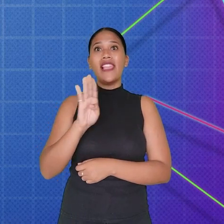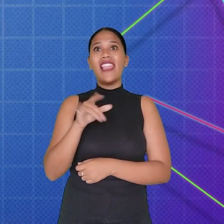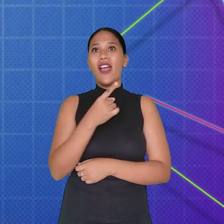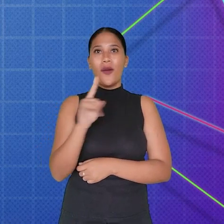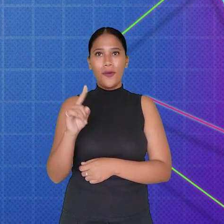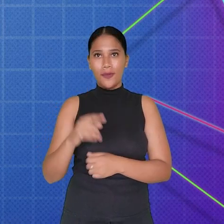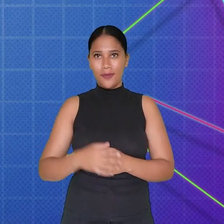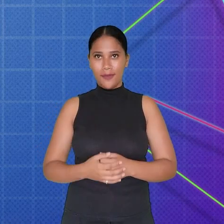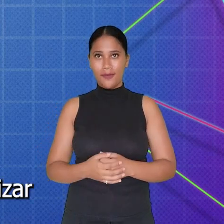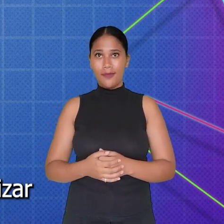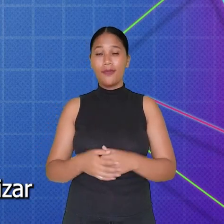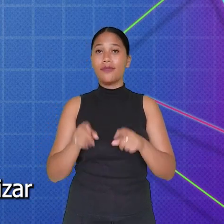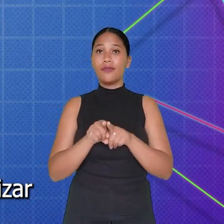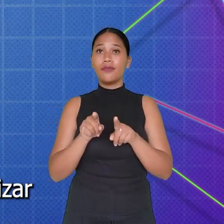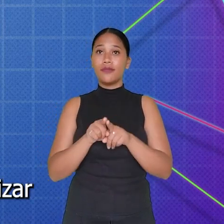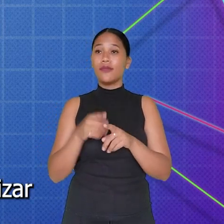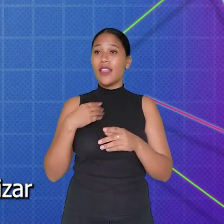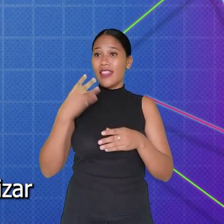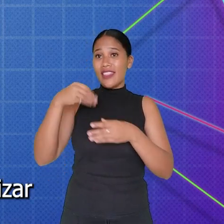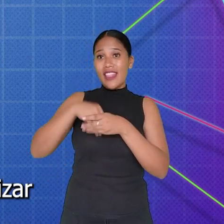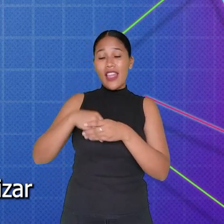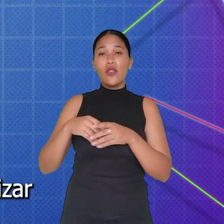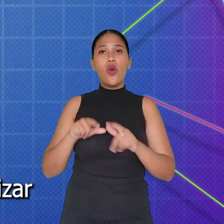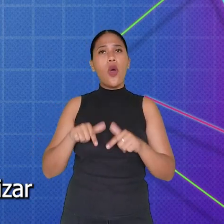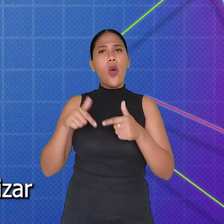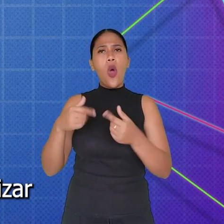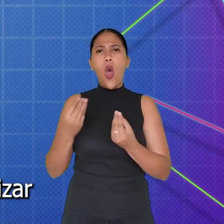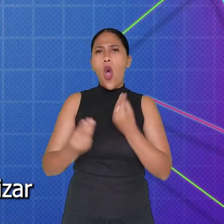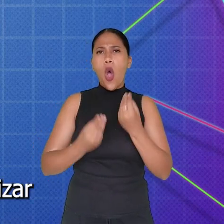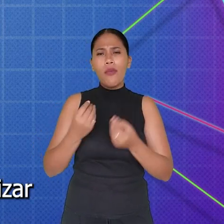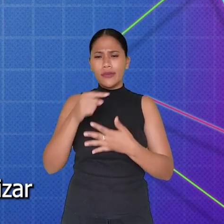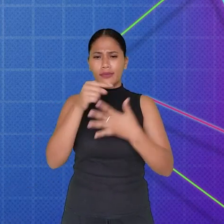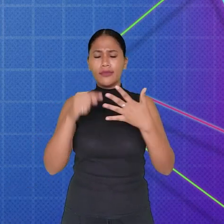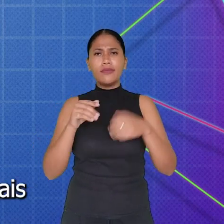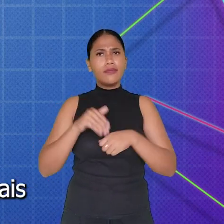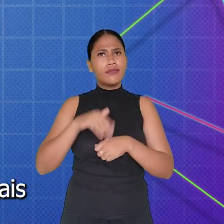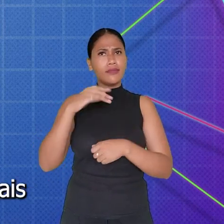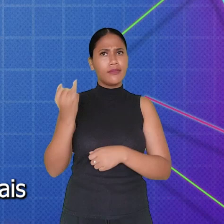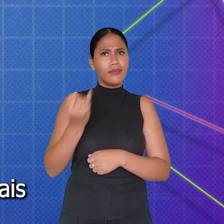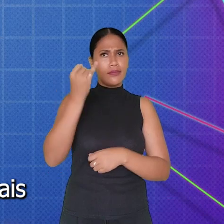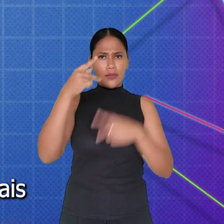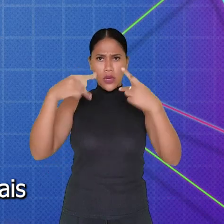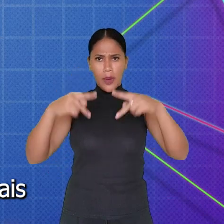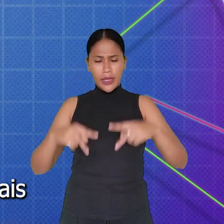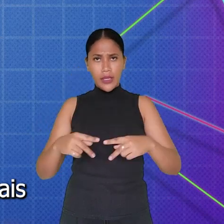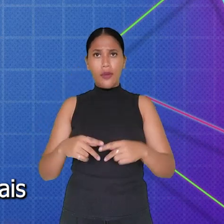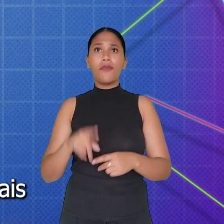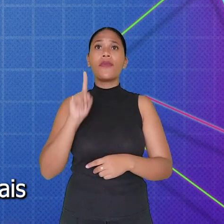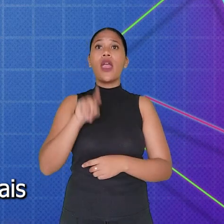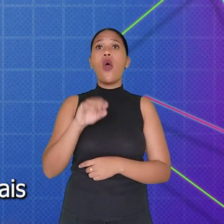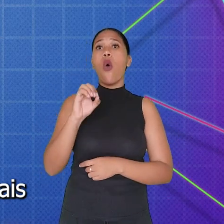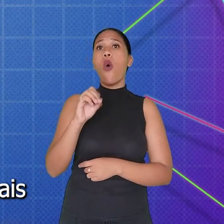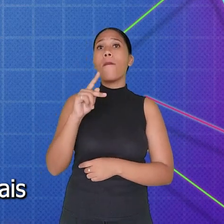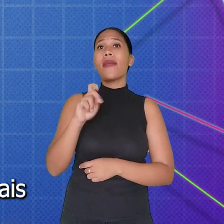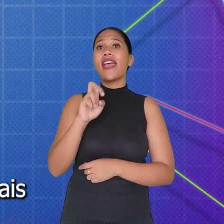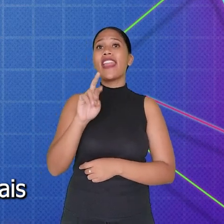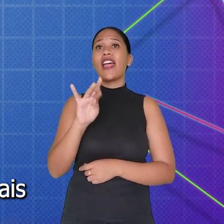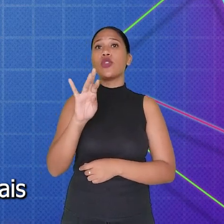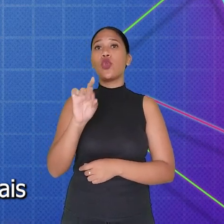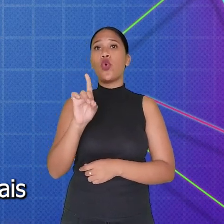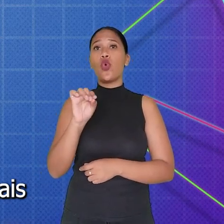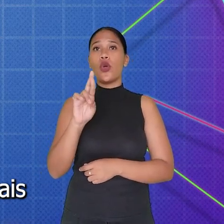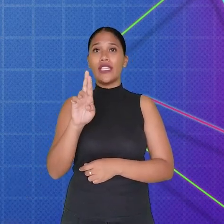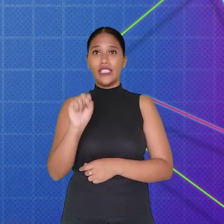os operadores. Os operadores são como ferramentas que nos permitem realizar cálculos e comparações dentro do nosso código e